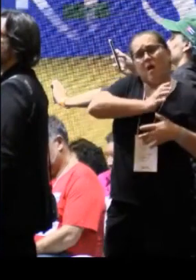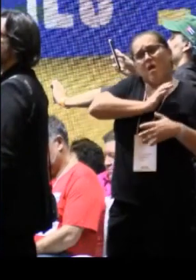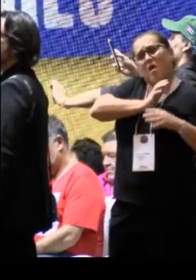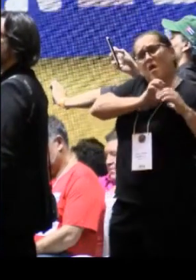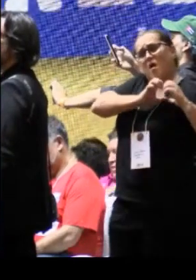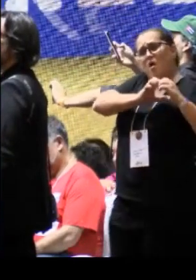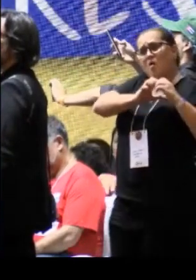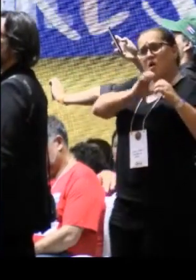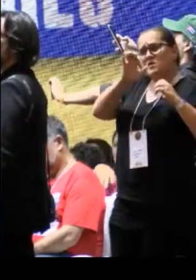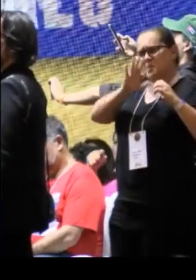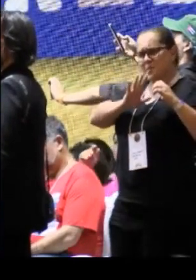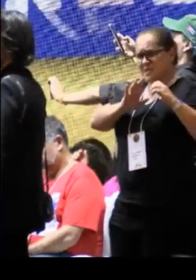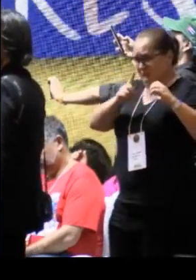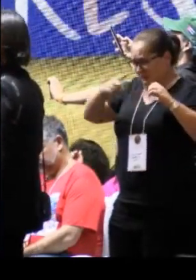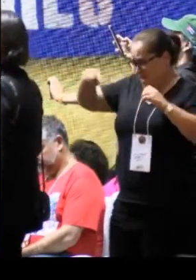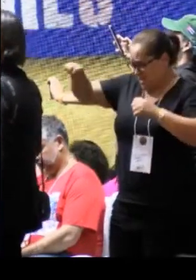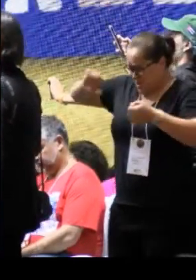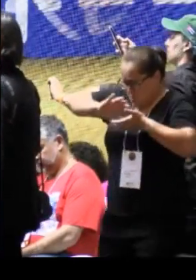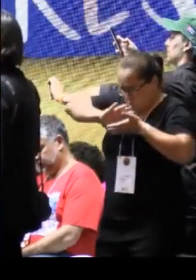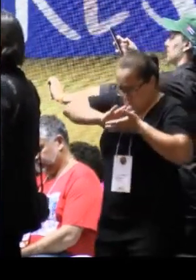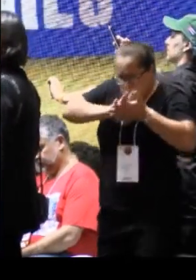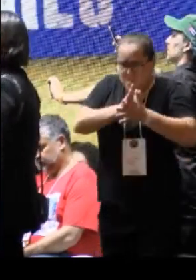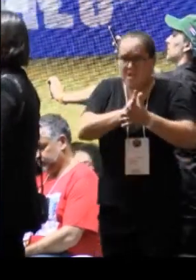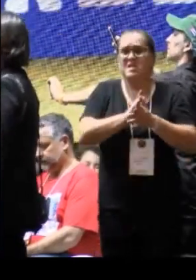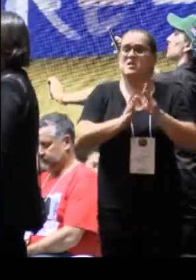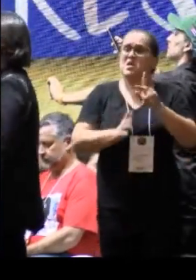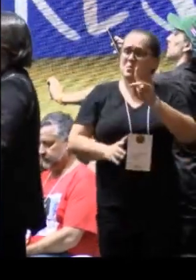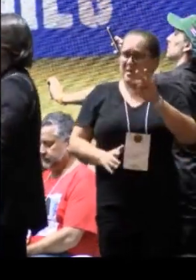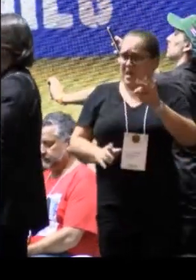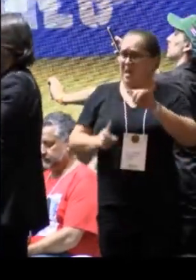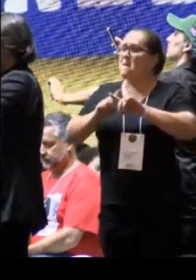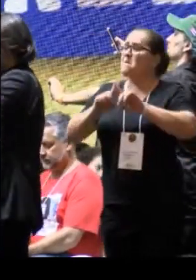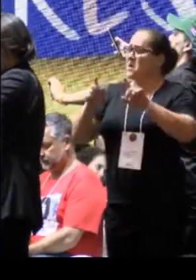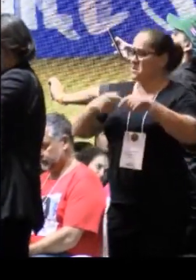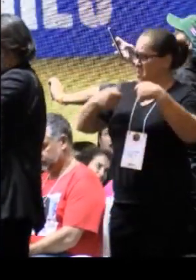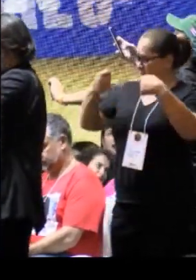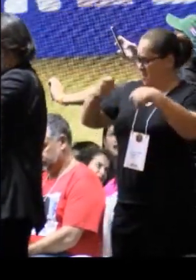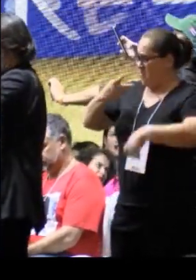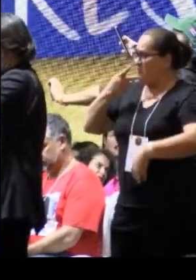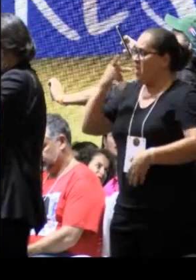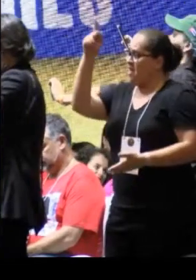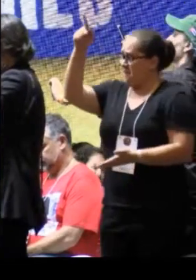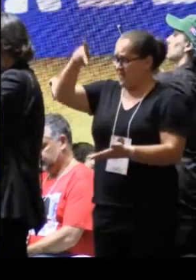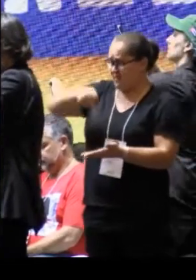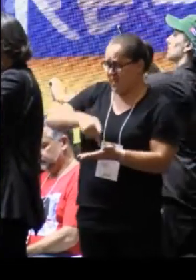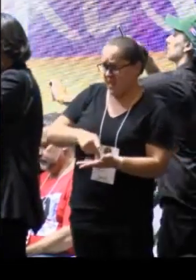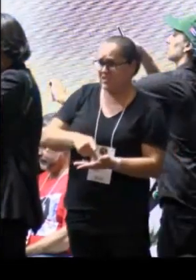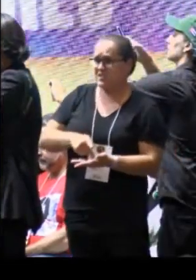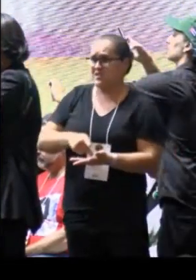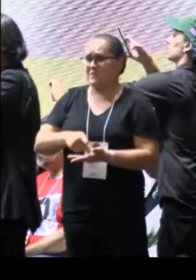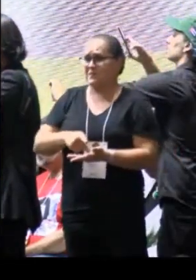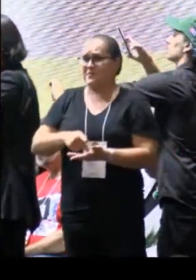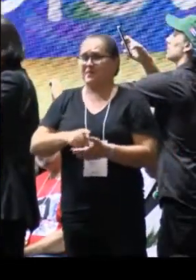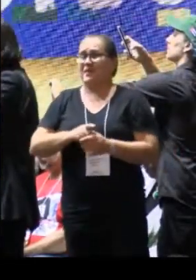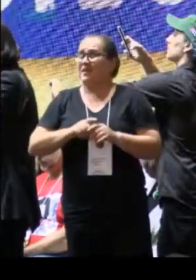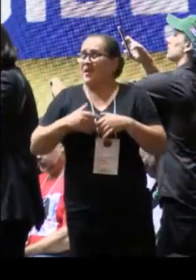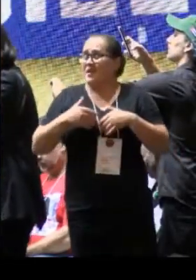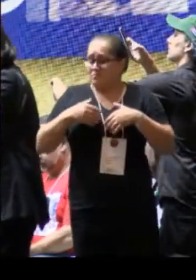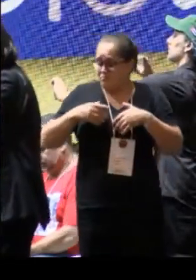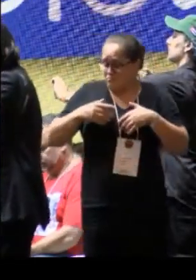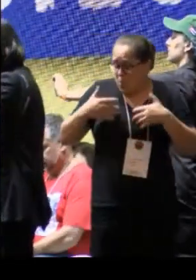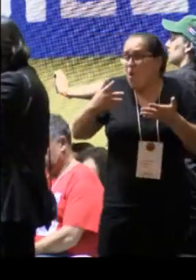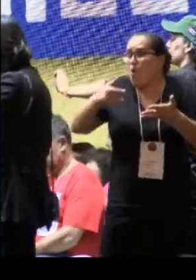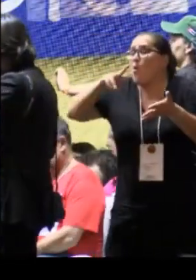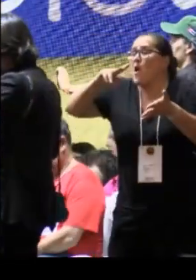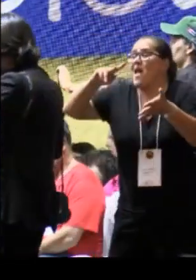fizeram para nos destruir, preciso dizer algumas verdades sobre isso. O maior erro